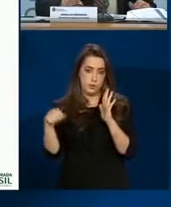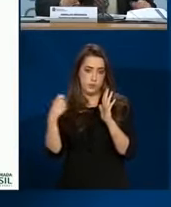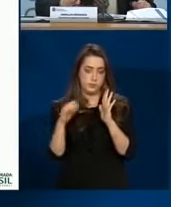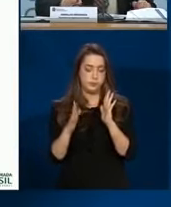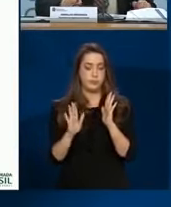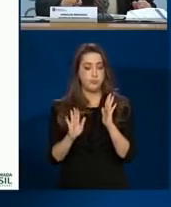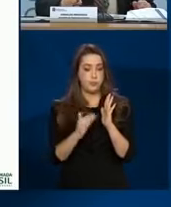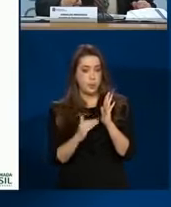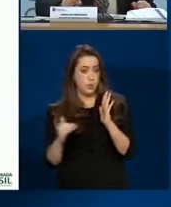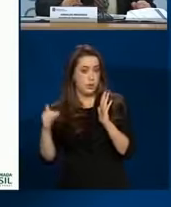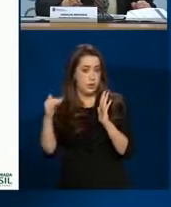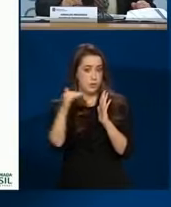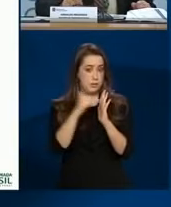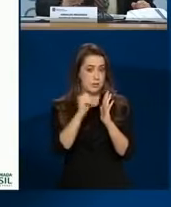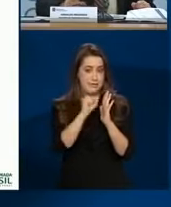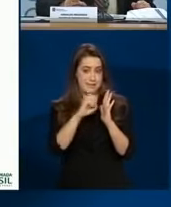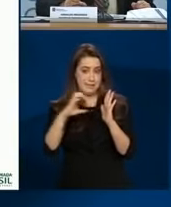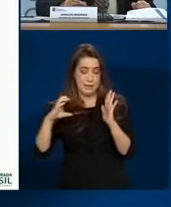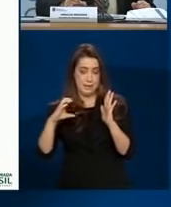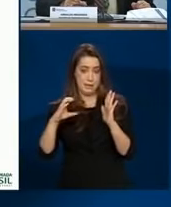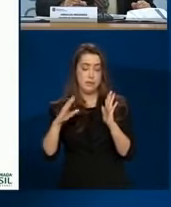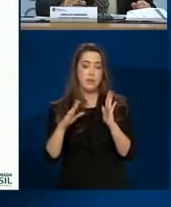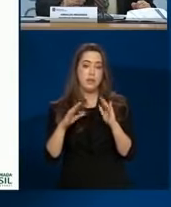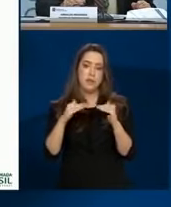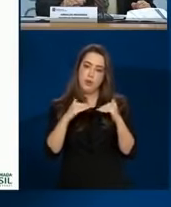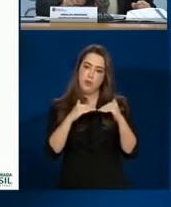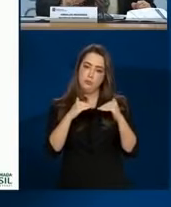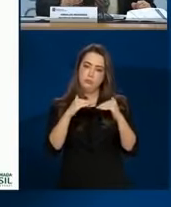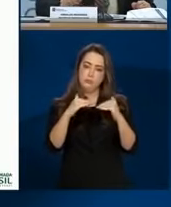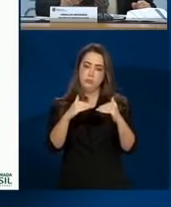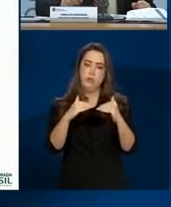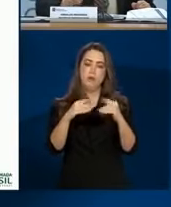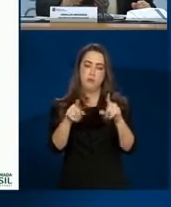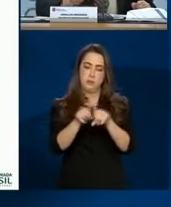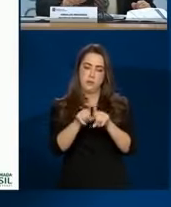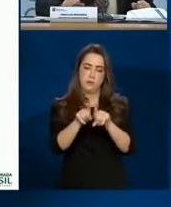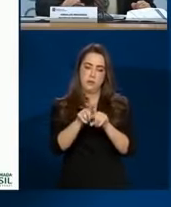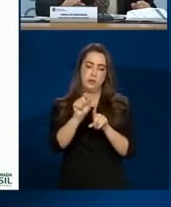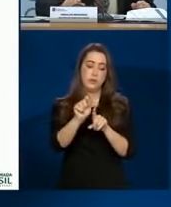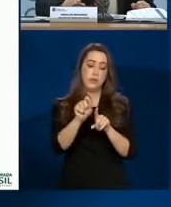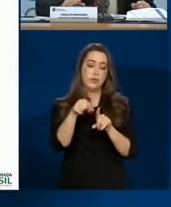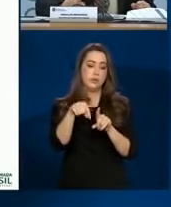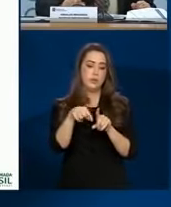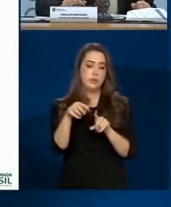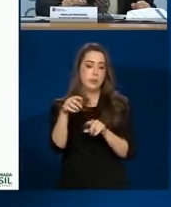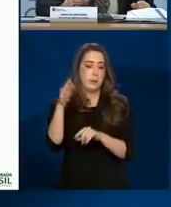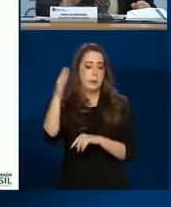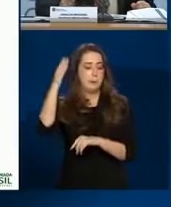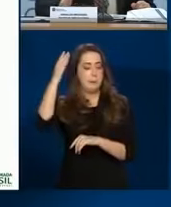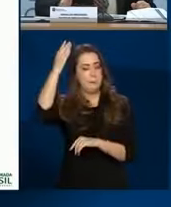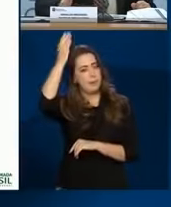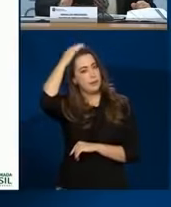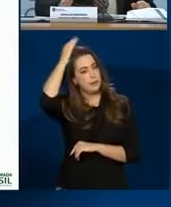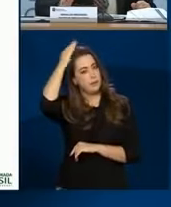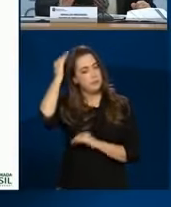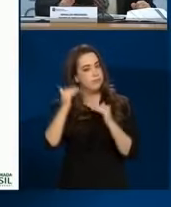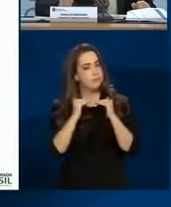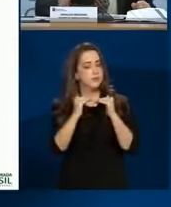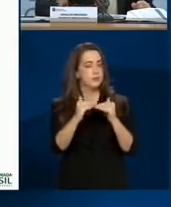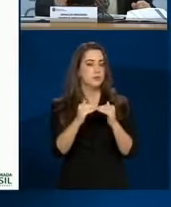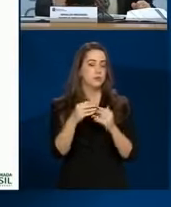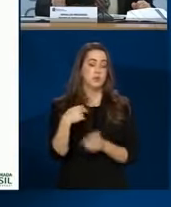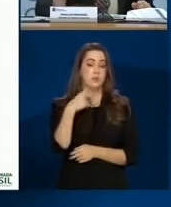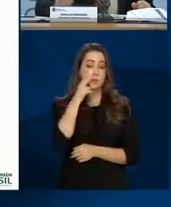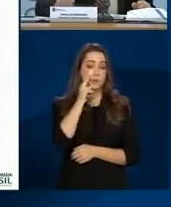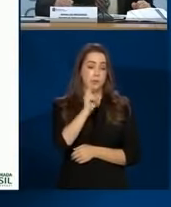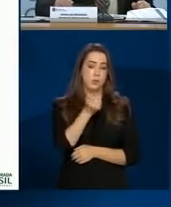aumento em Santa Catarina e uma estabilização com um pequeno aumento no Paraná. Quando verificamos o número de